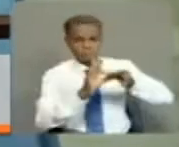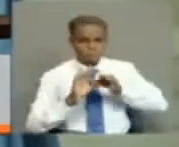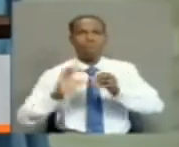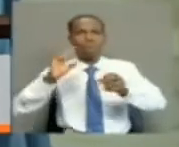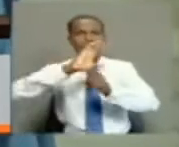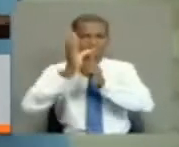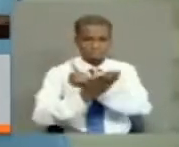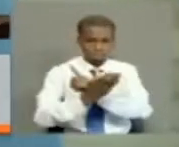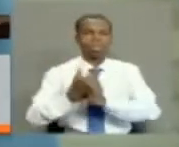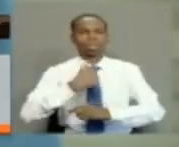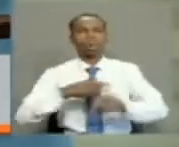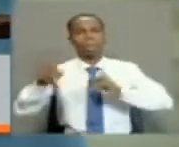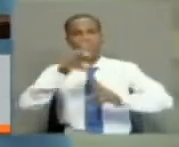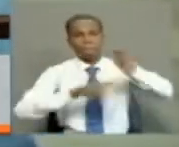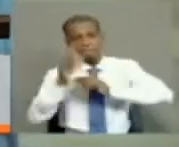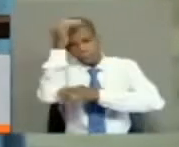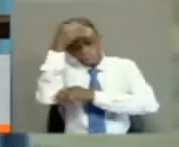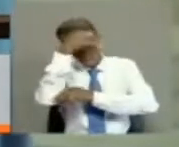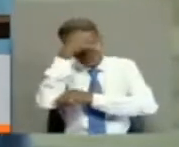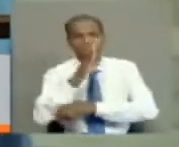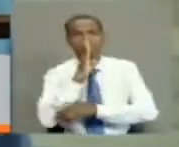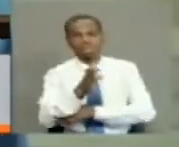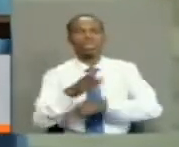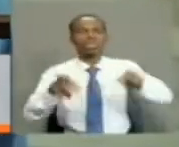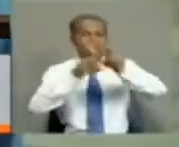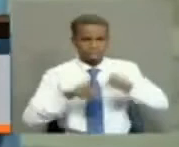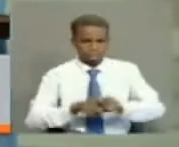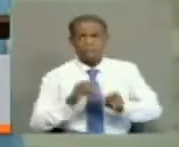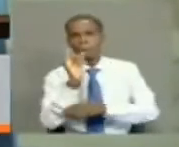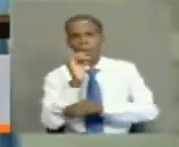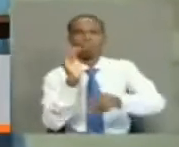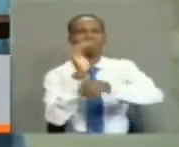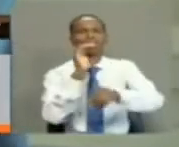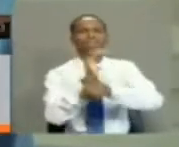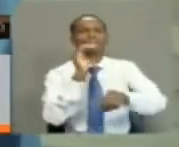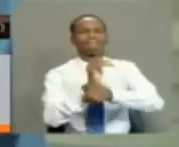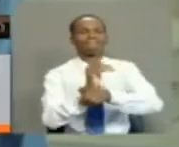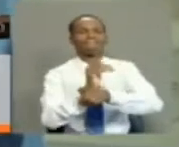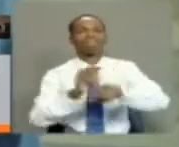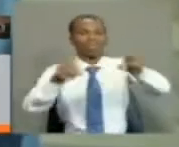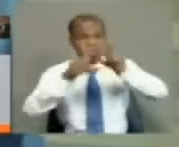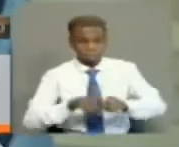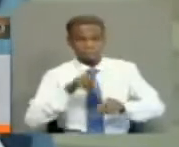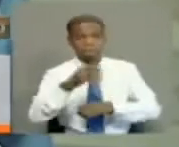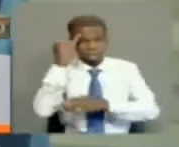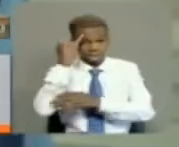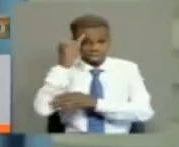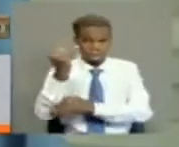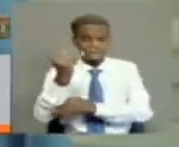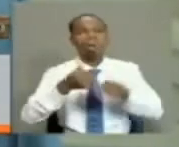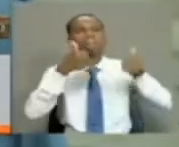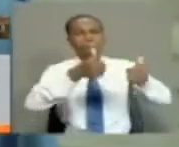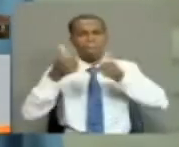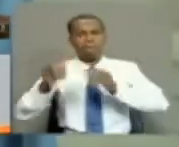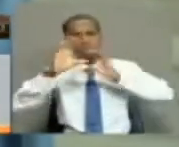relação aos povos autóctones, em relação à dinâmica própria, à cultura da nossa província, da nossa diocese. E penso que foi muito bom